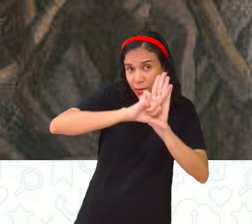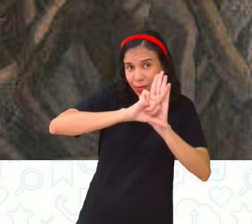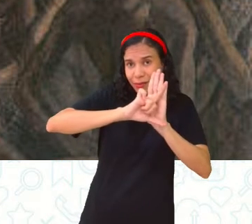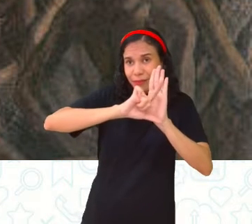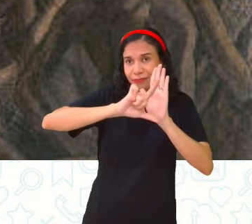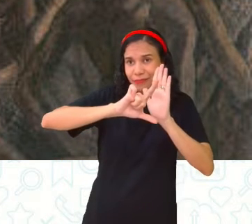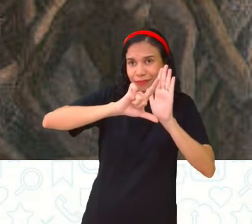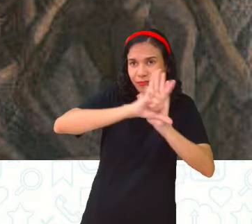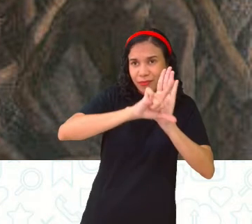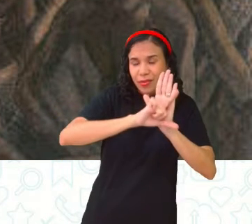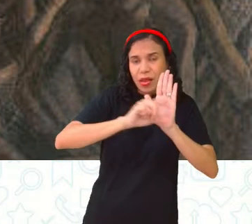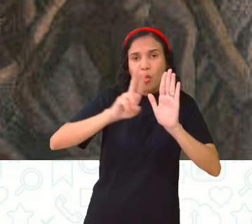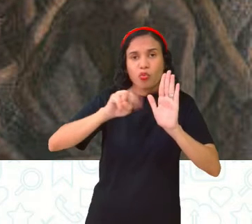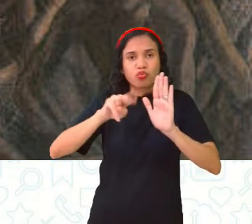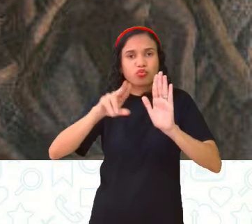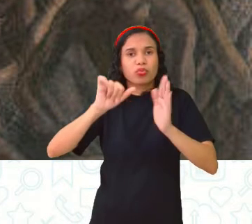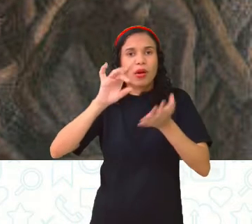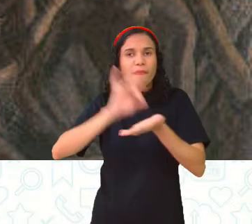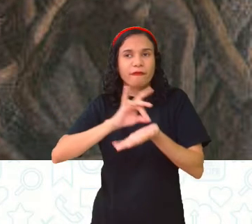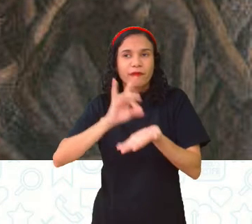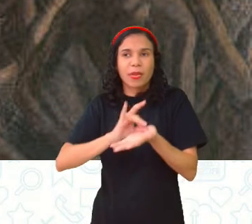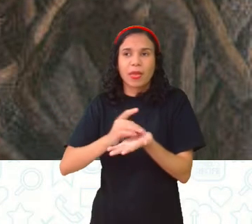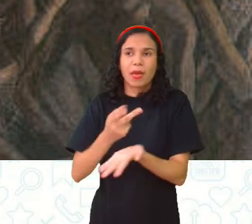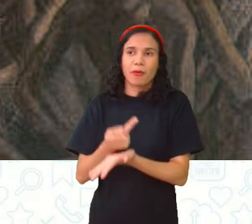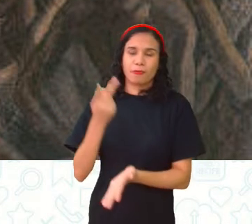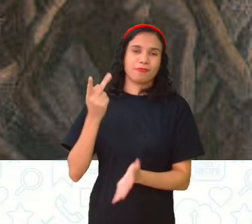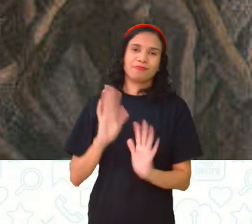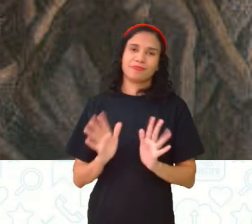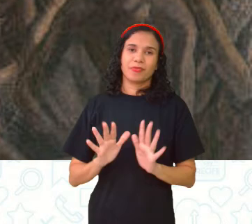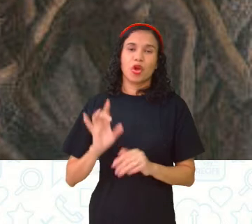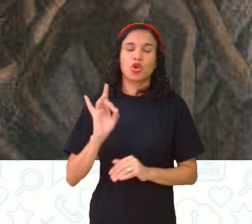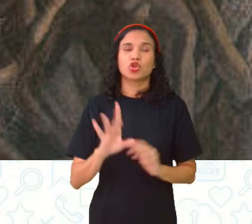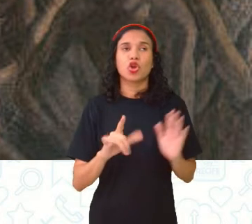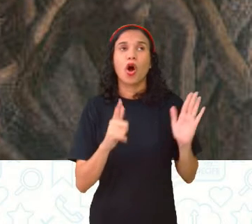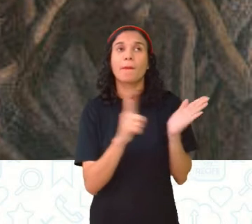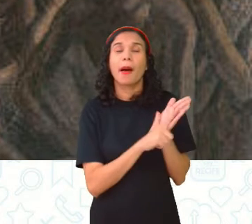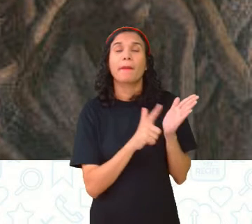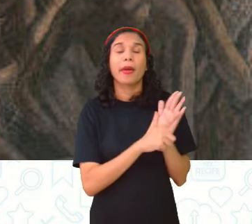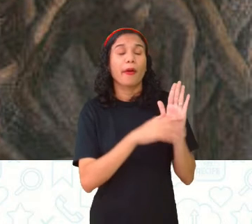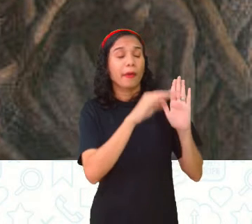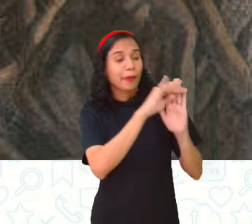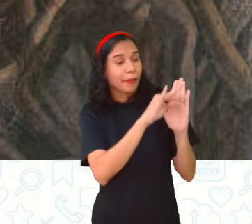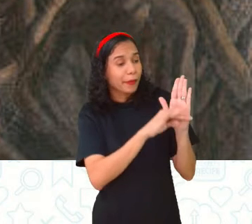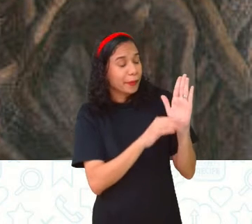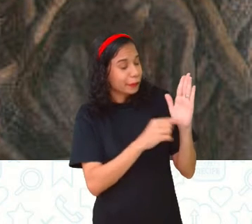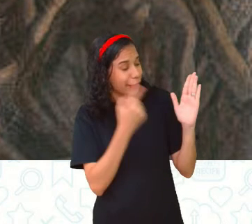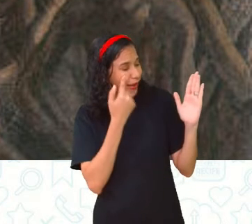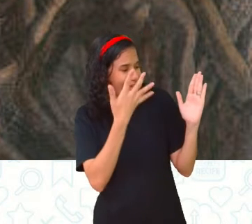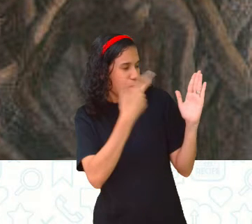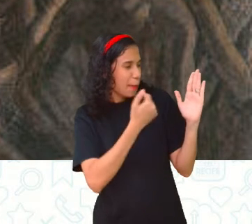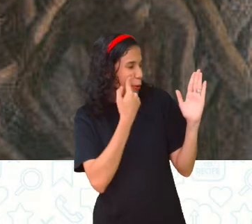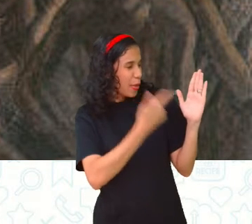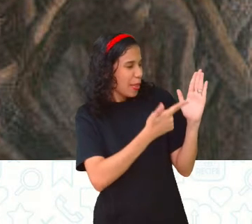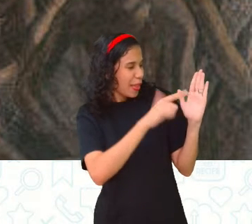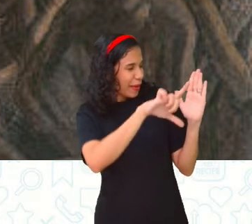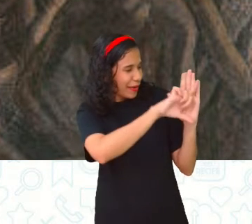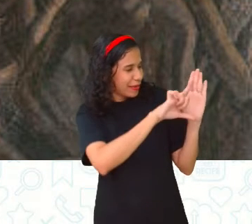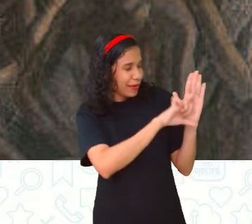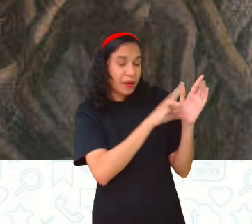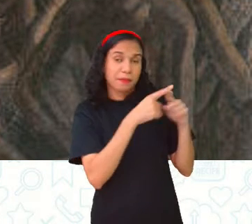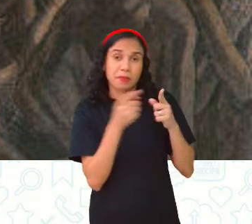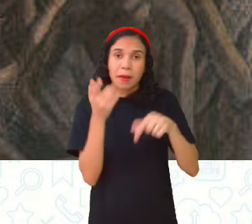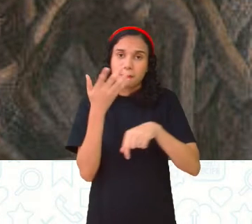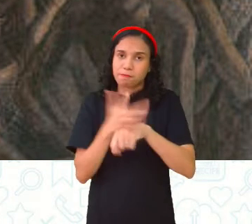essa lei nunca de fato ocorreu, né? Ficou só ali no papel, no boca a boca, vamos dizer assim, e